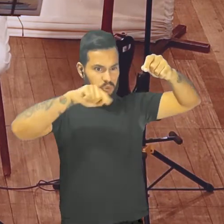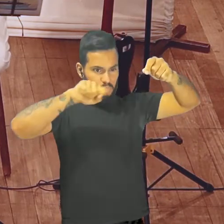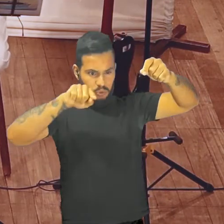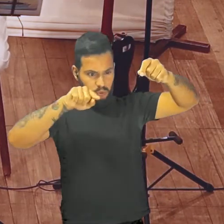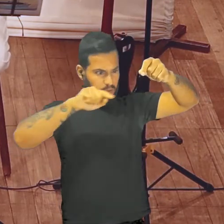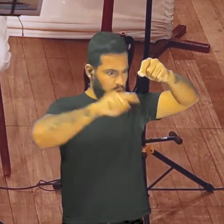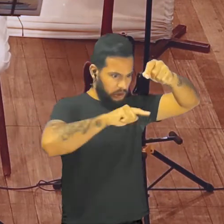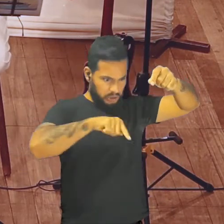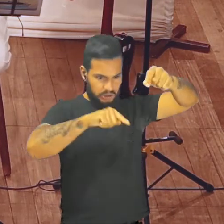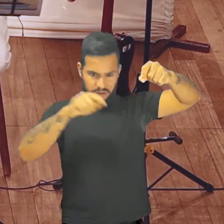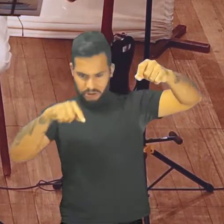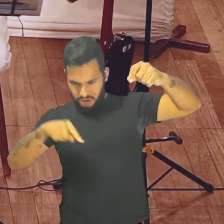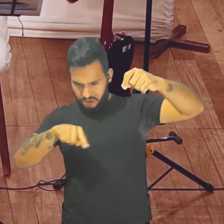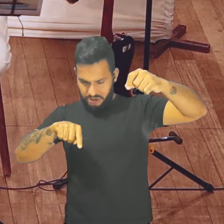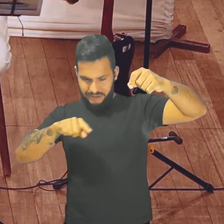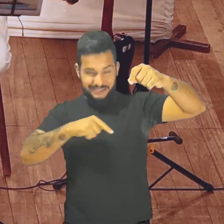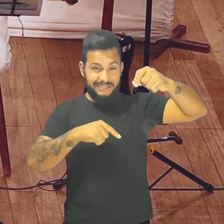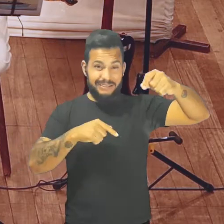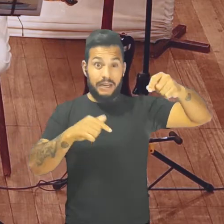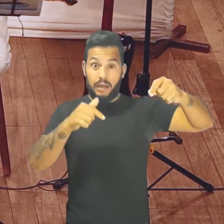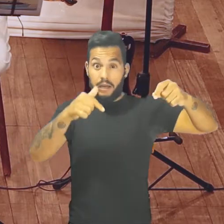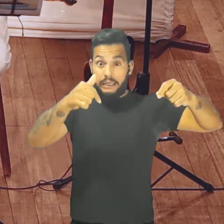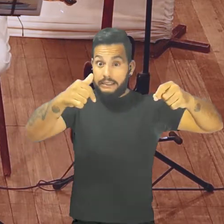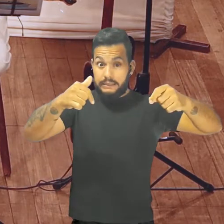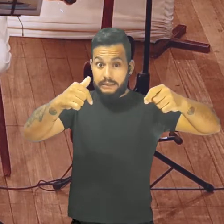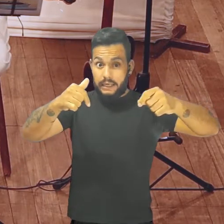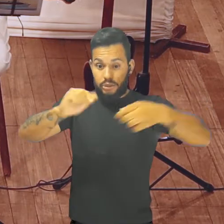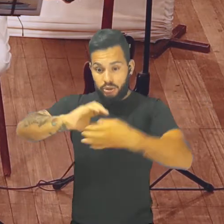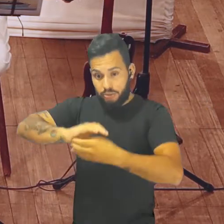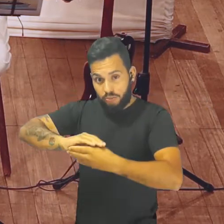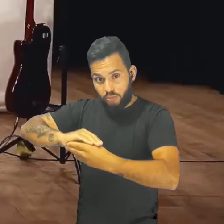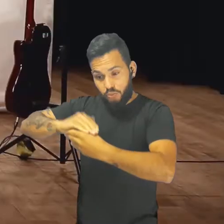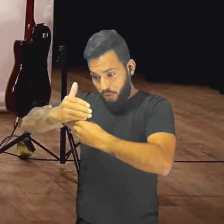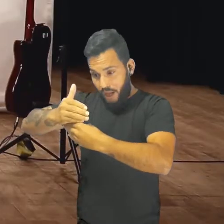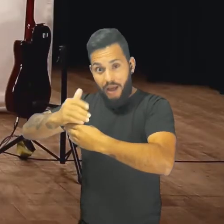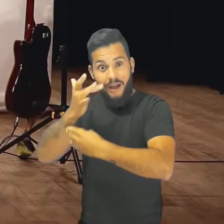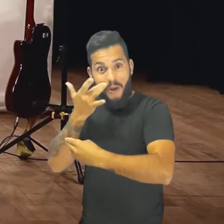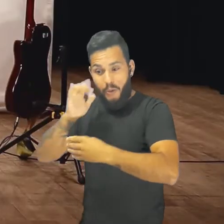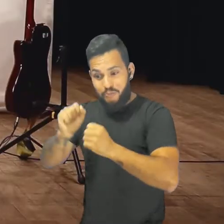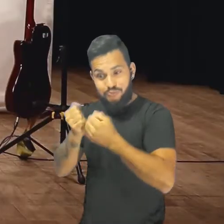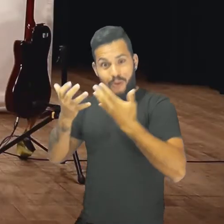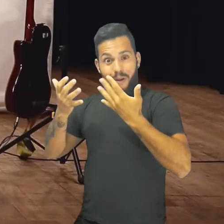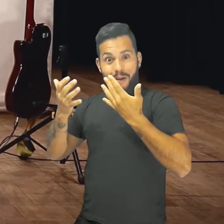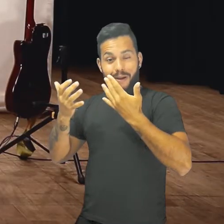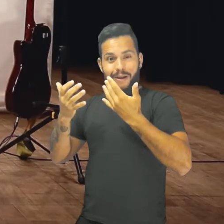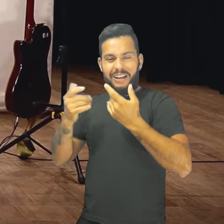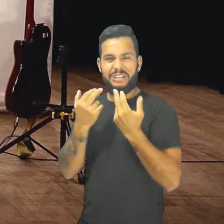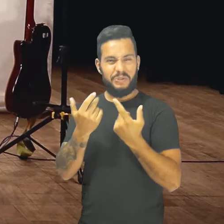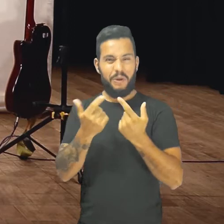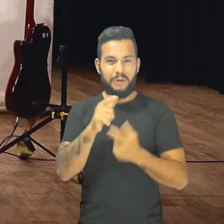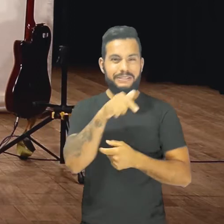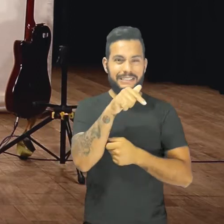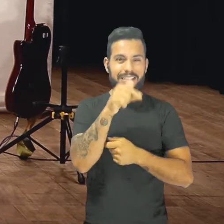lugares. Serão sete os tesouros, como eram os sete antigos mares? Não, não, não, não,